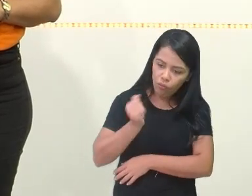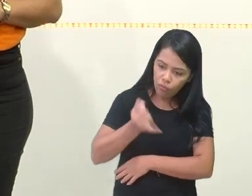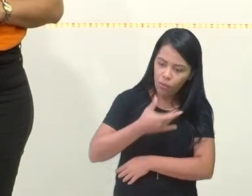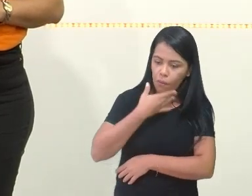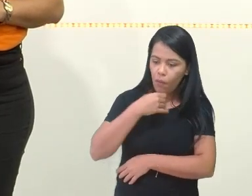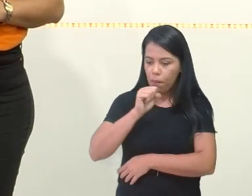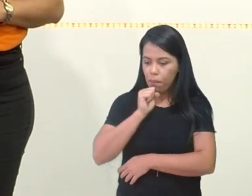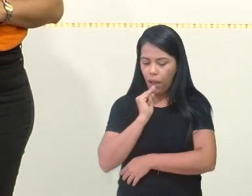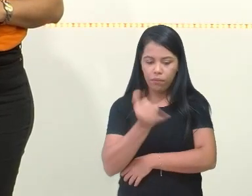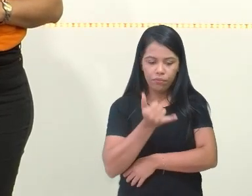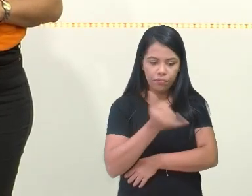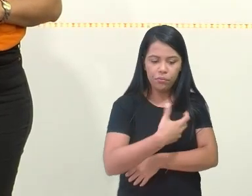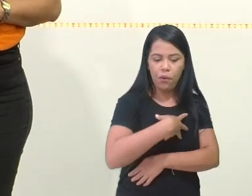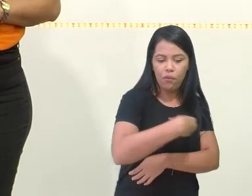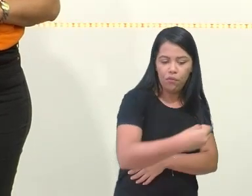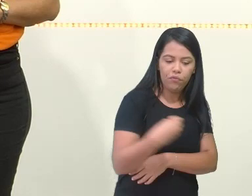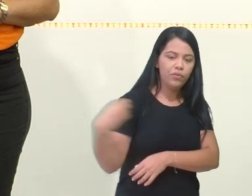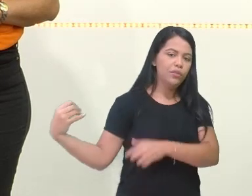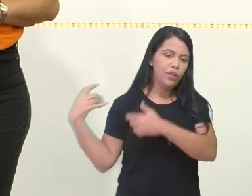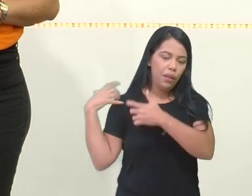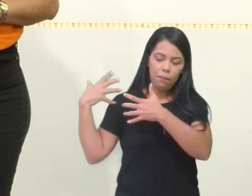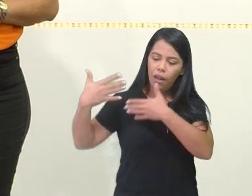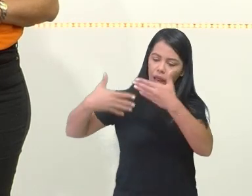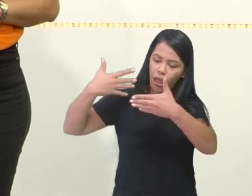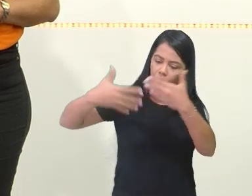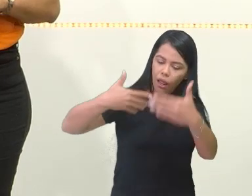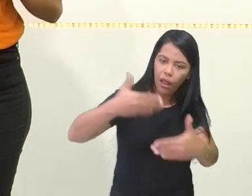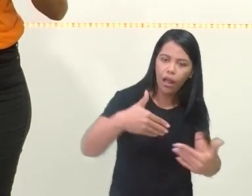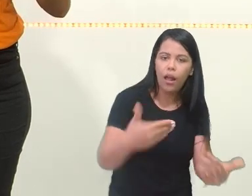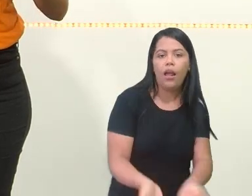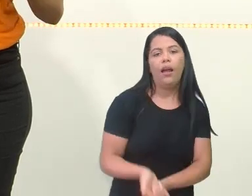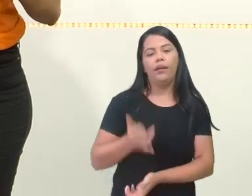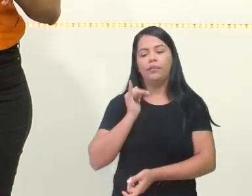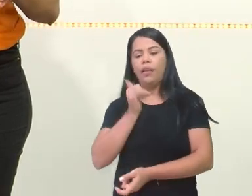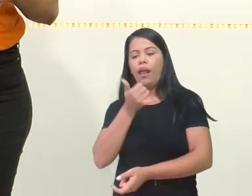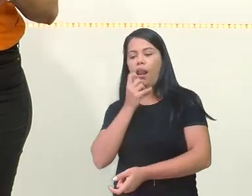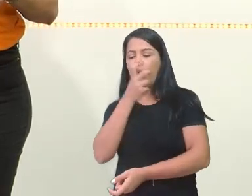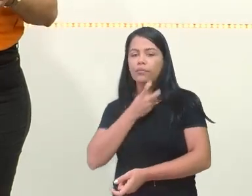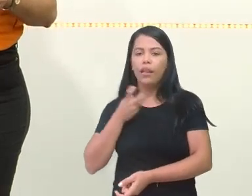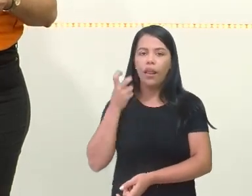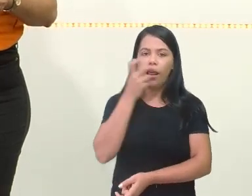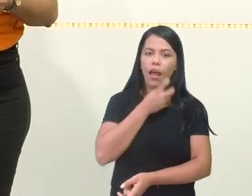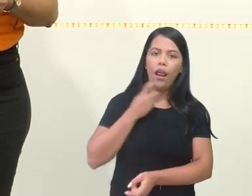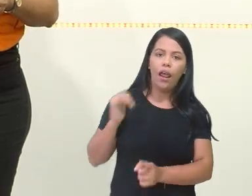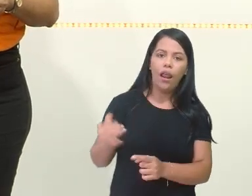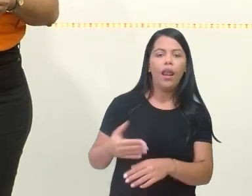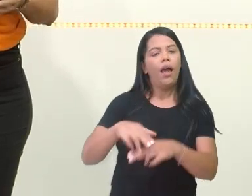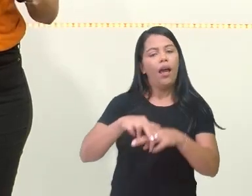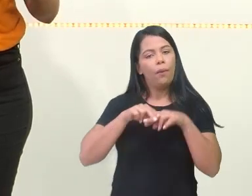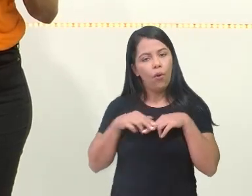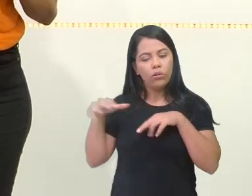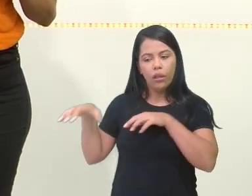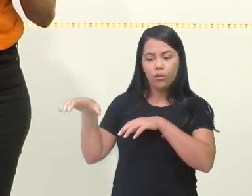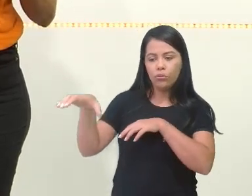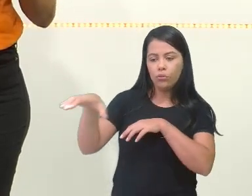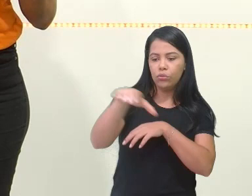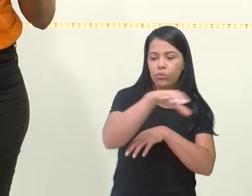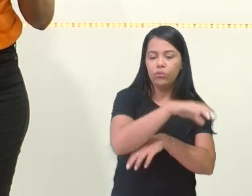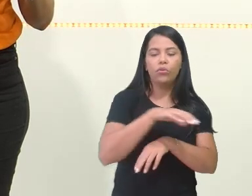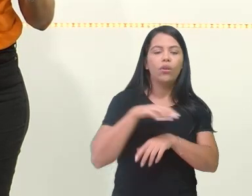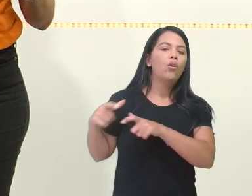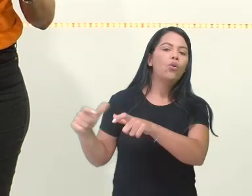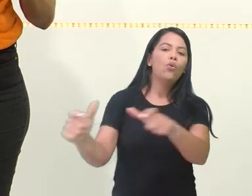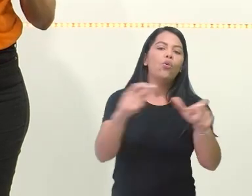contadas muitas vezes, olha, oralmente. Por isso, em cada lugar tem uma versão diferente. Muda